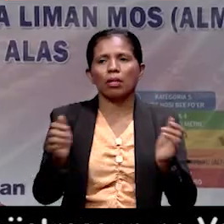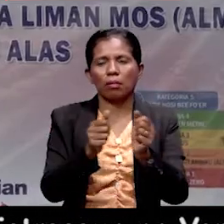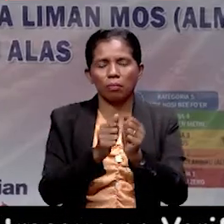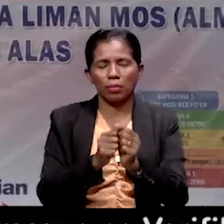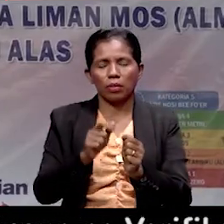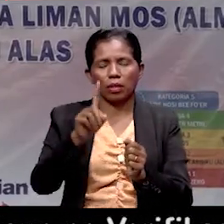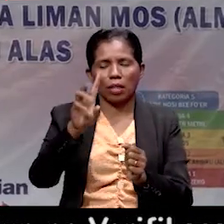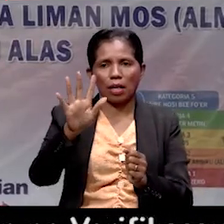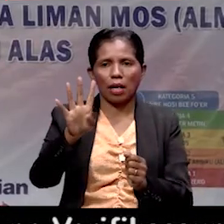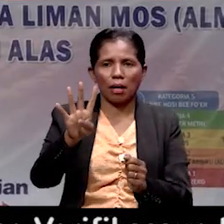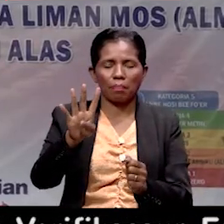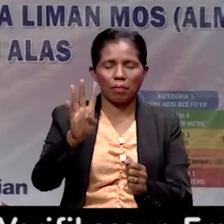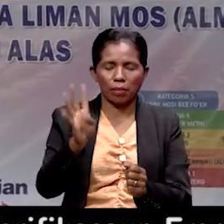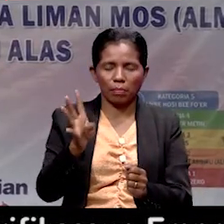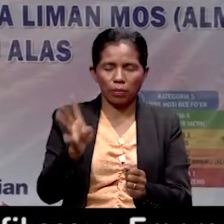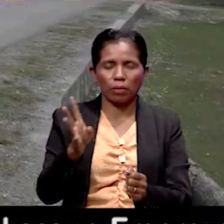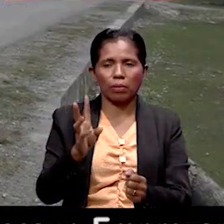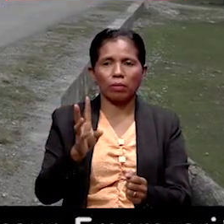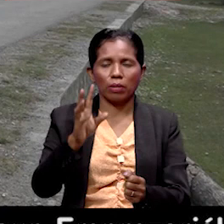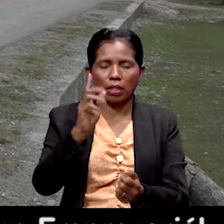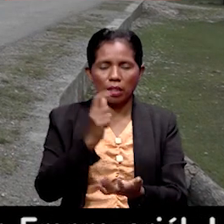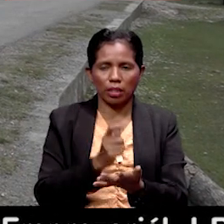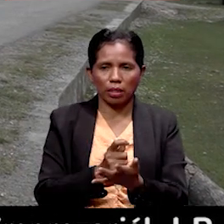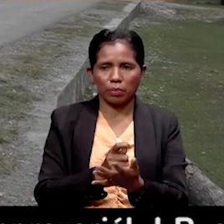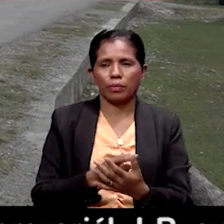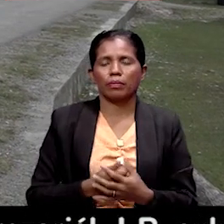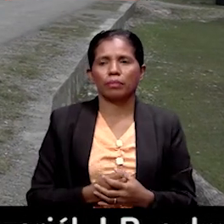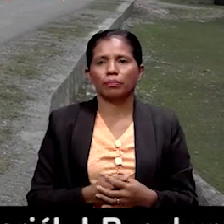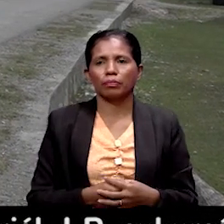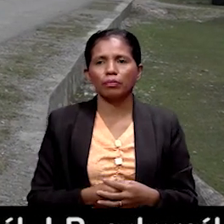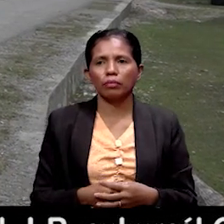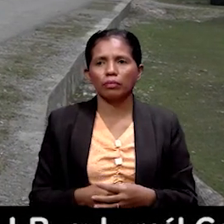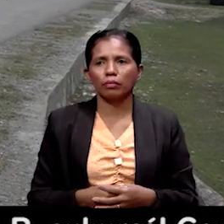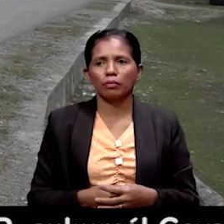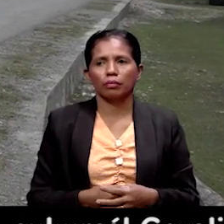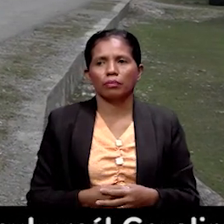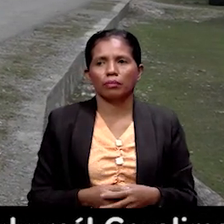Rihun Hatnulu Resin, Rússia Water Aid, Austrália. Lamberto da Silva, Ziamen.